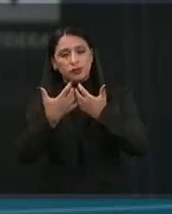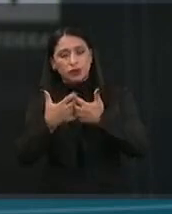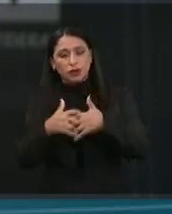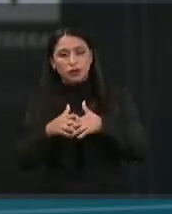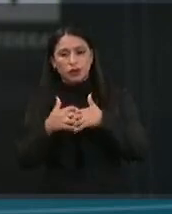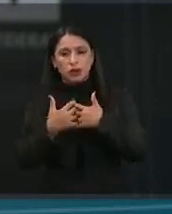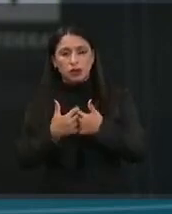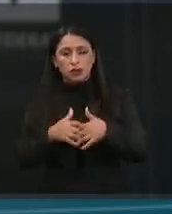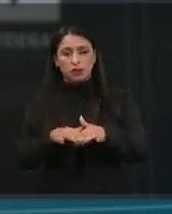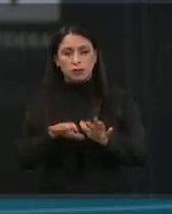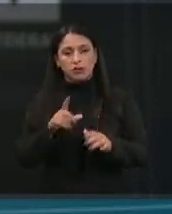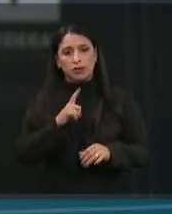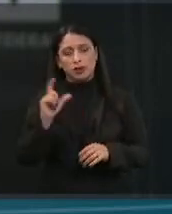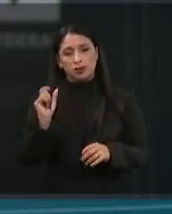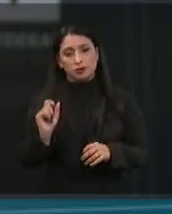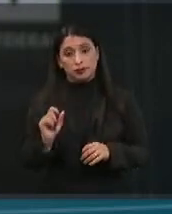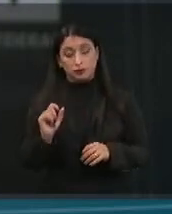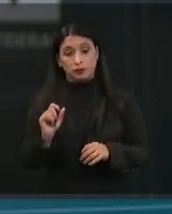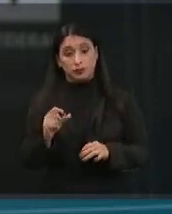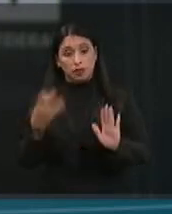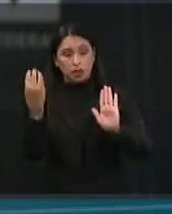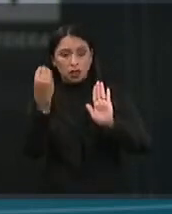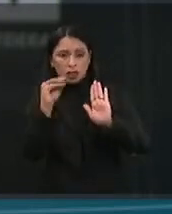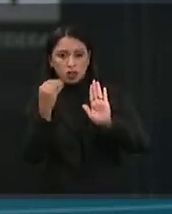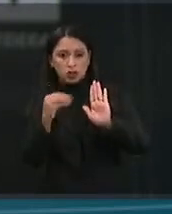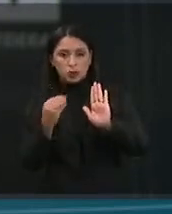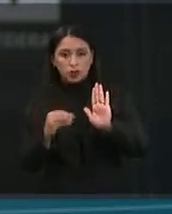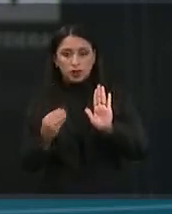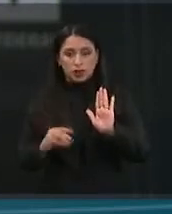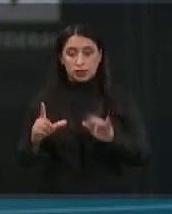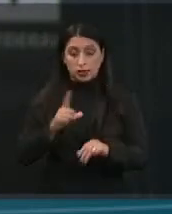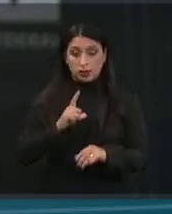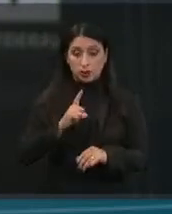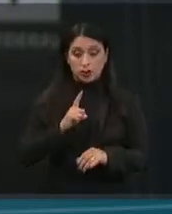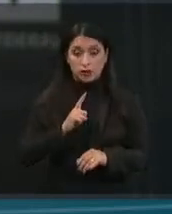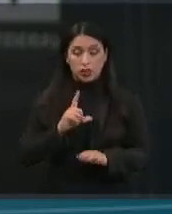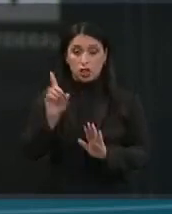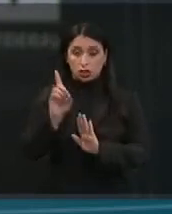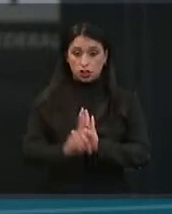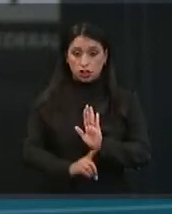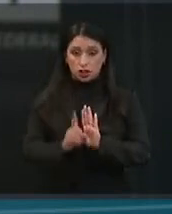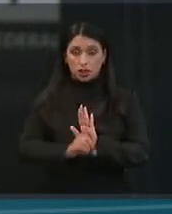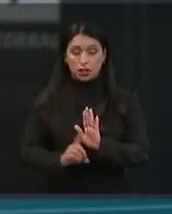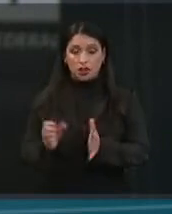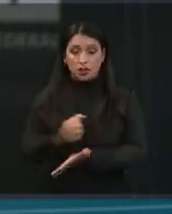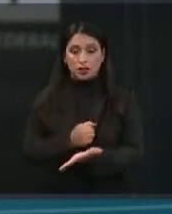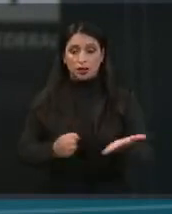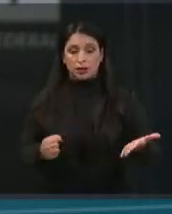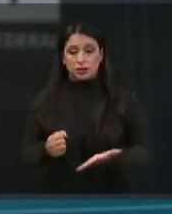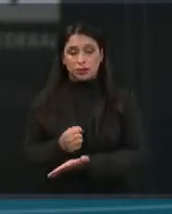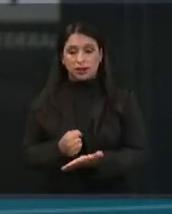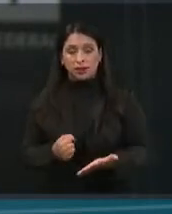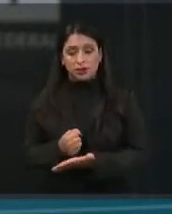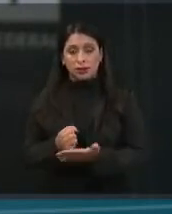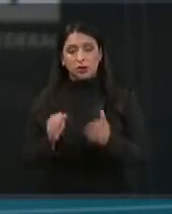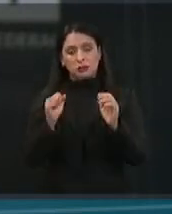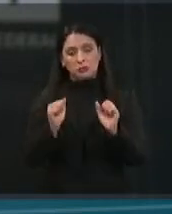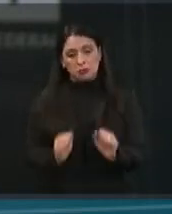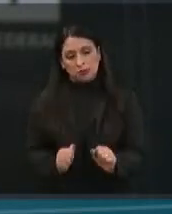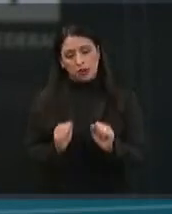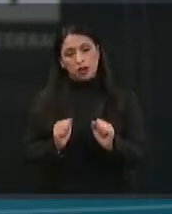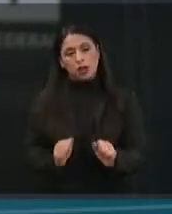devem contemplar também dispositivos que resguardem riscos a direitos fundamentais que justamente possam